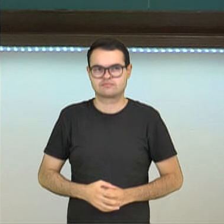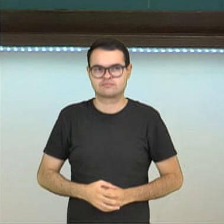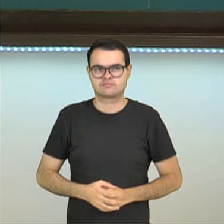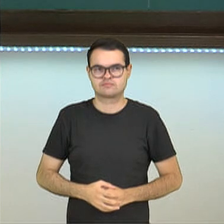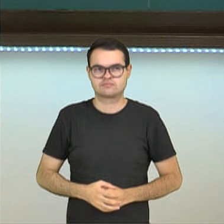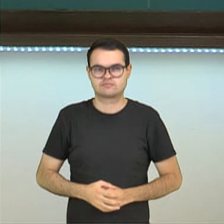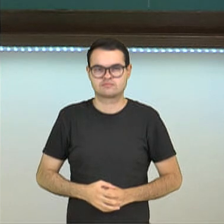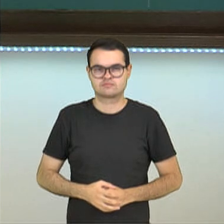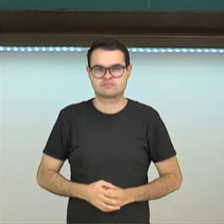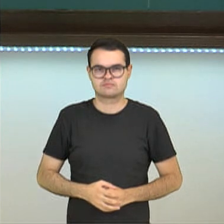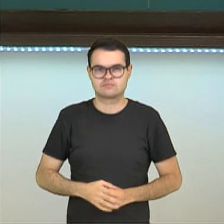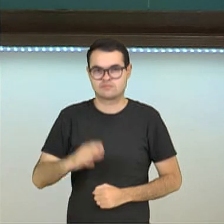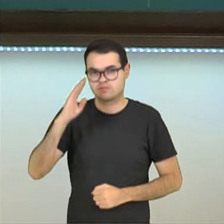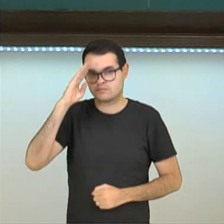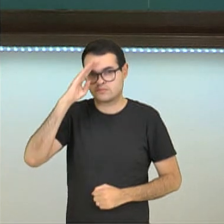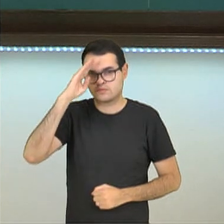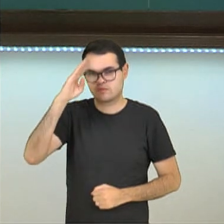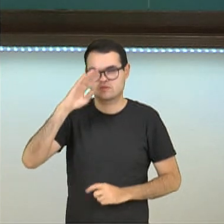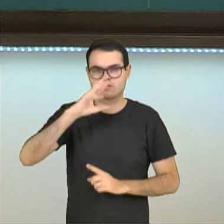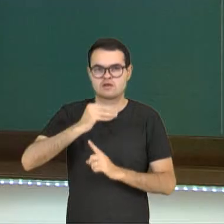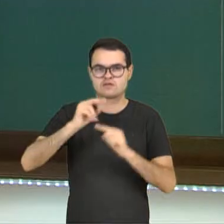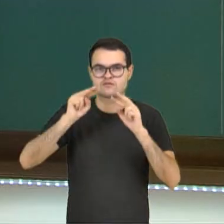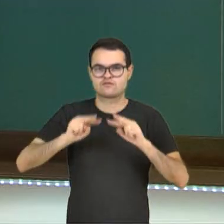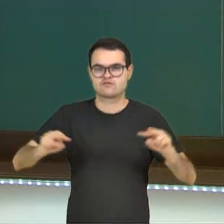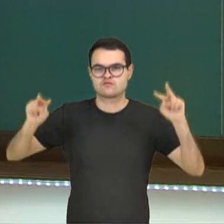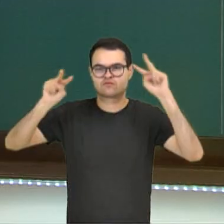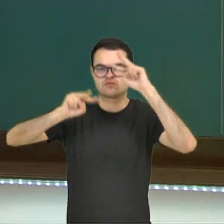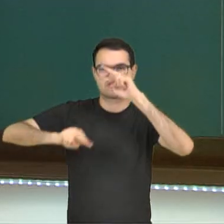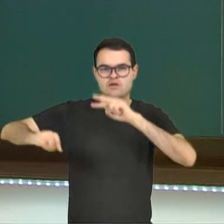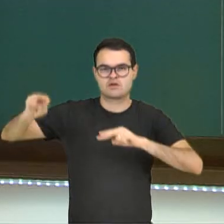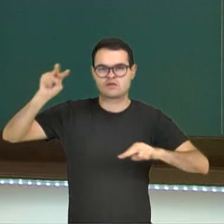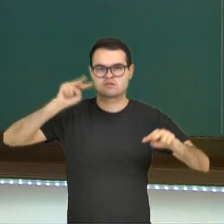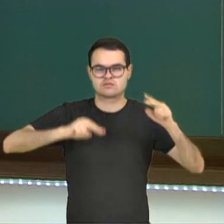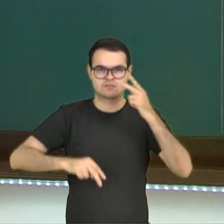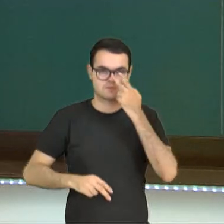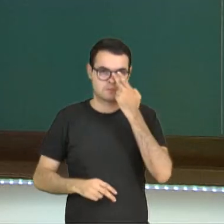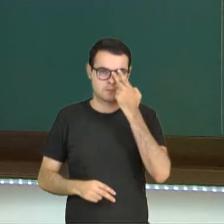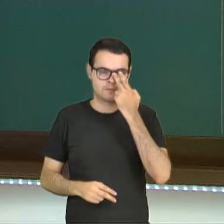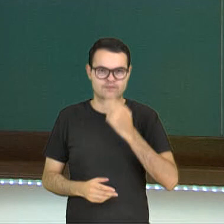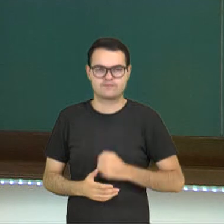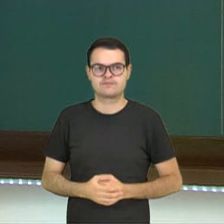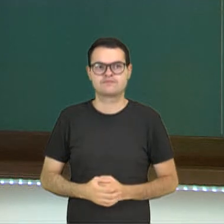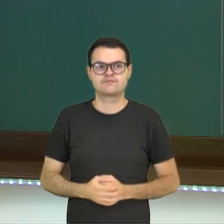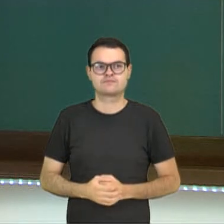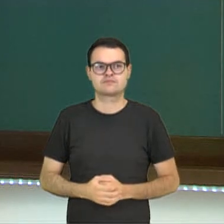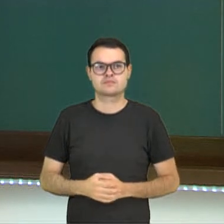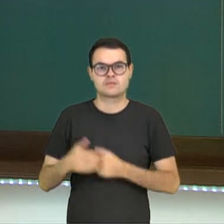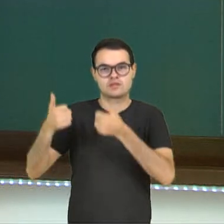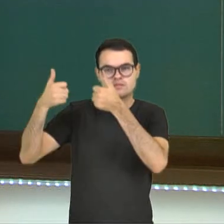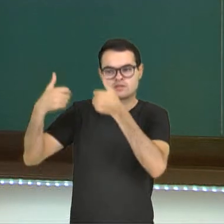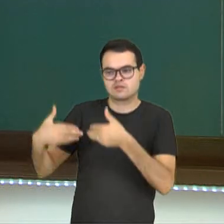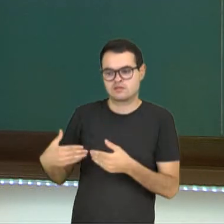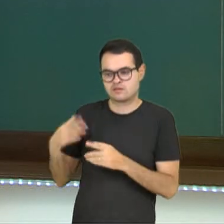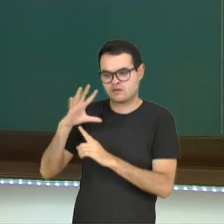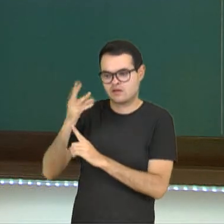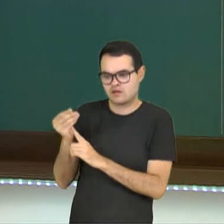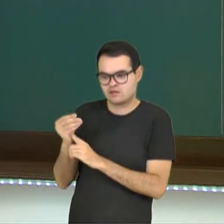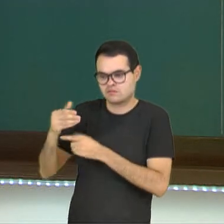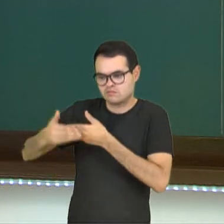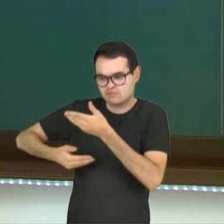E principalmente nas artes visuais. Então, os objetivos da aula de hoje é definir a estrutura da arte mostrando seus movimentos e